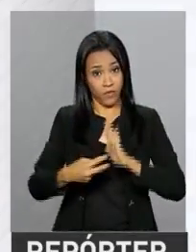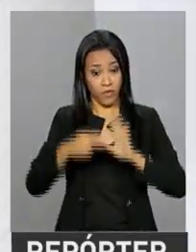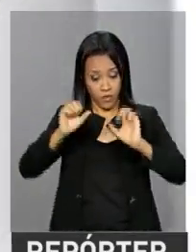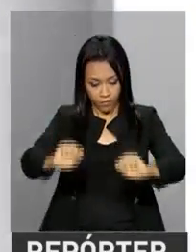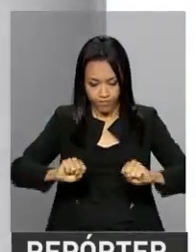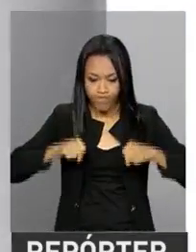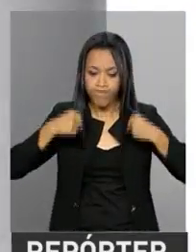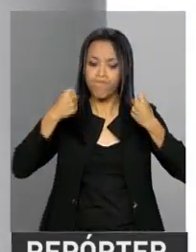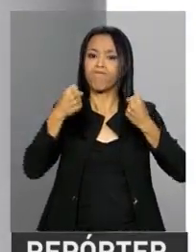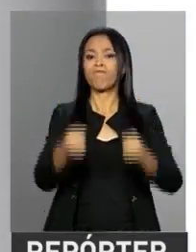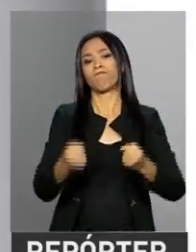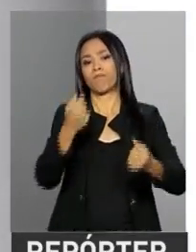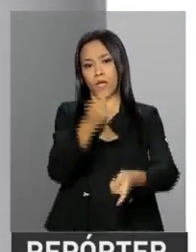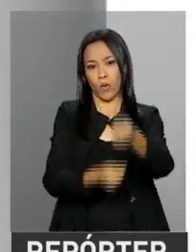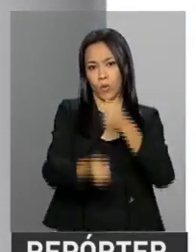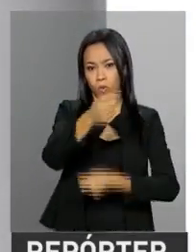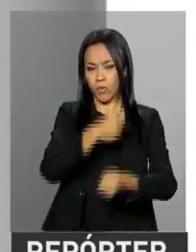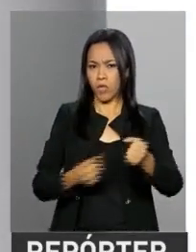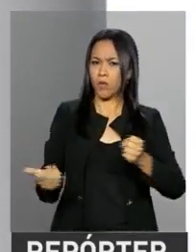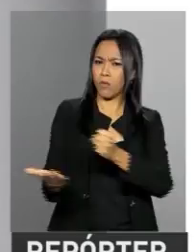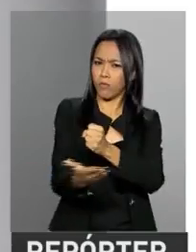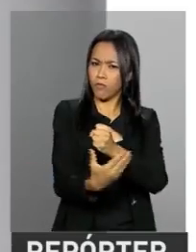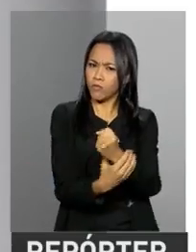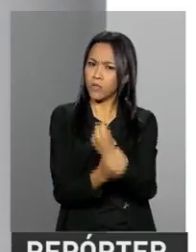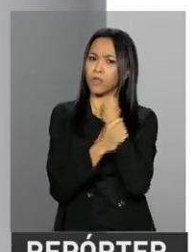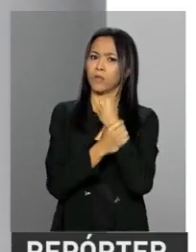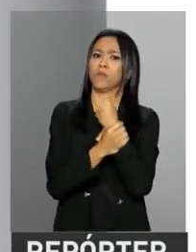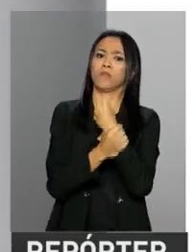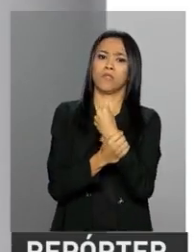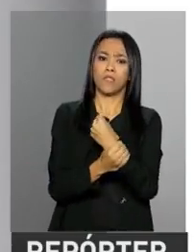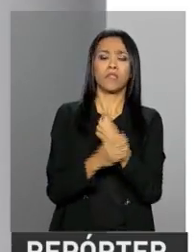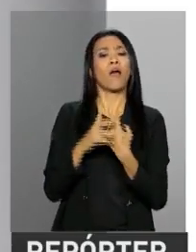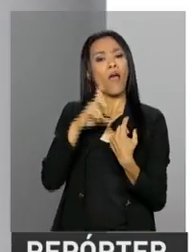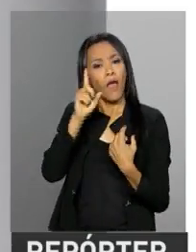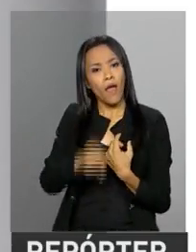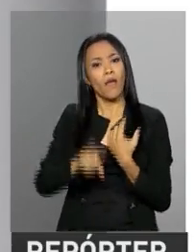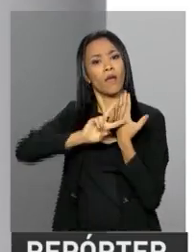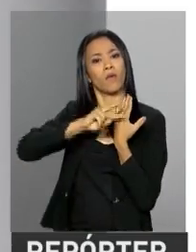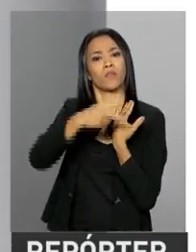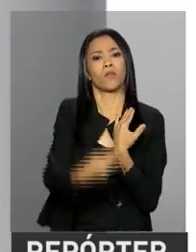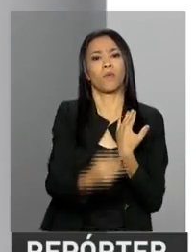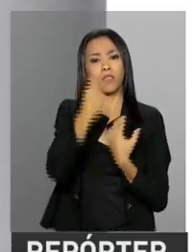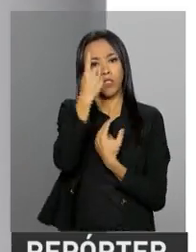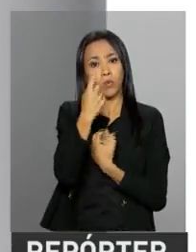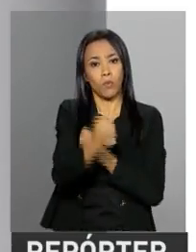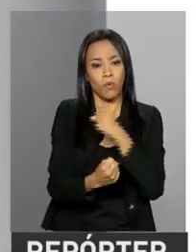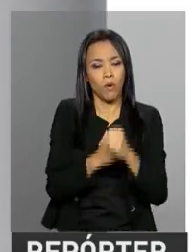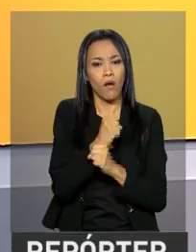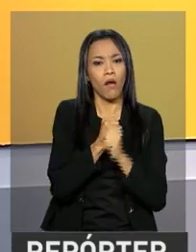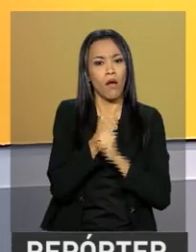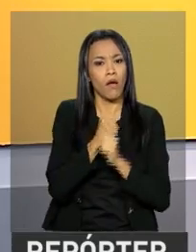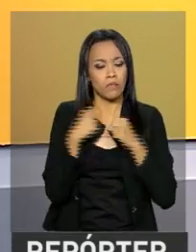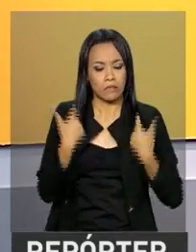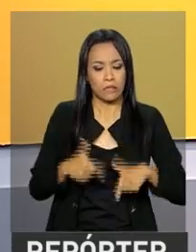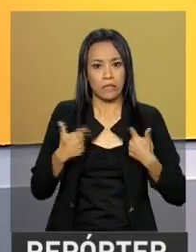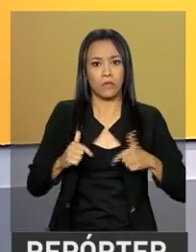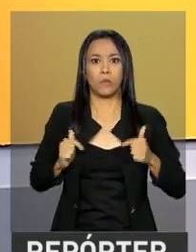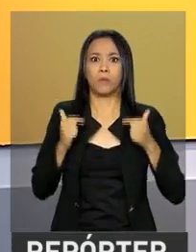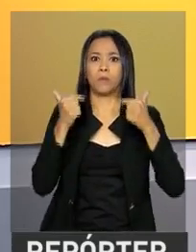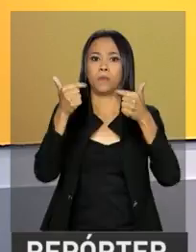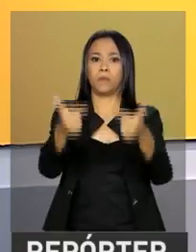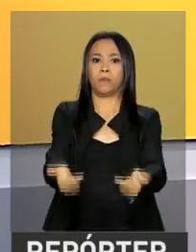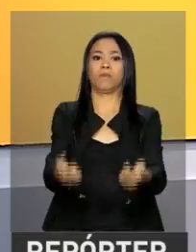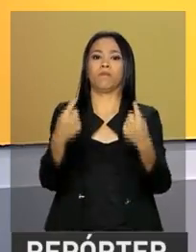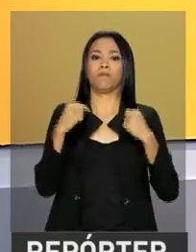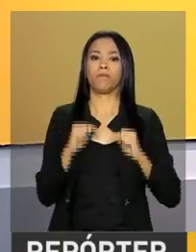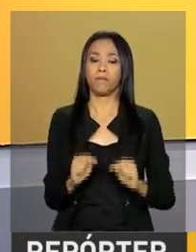em bases sólidas e sustentáveis, sendo resultado de um ano de trabalho. A